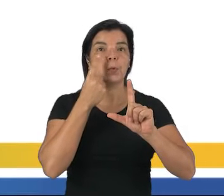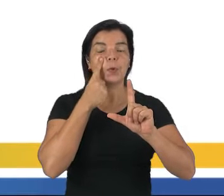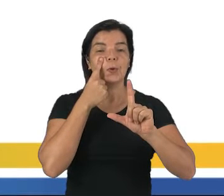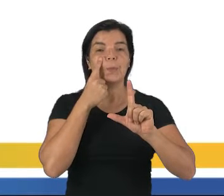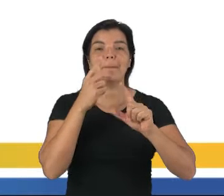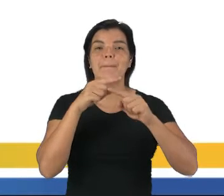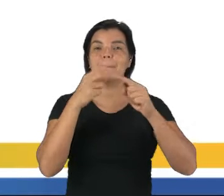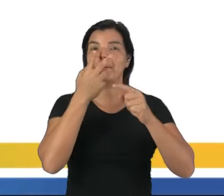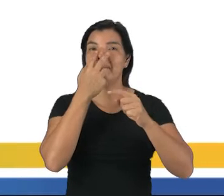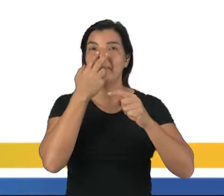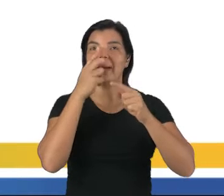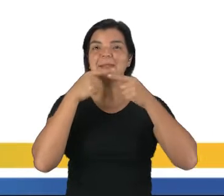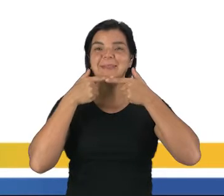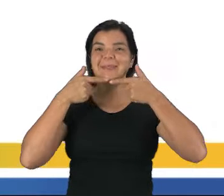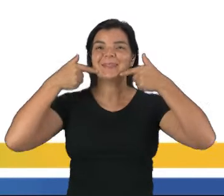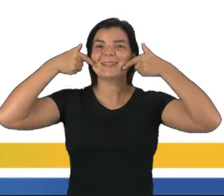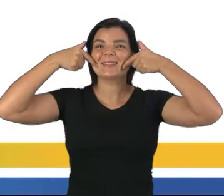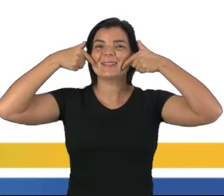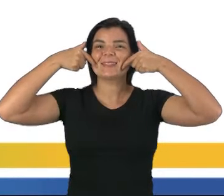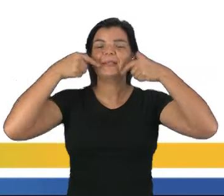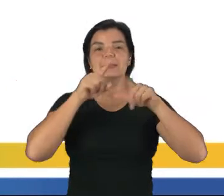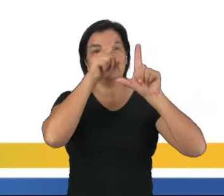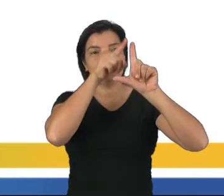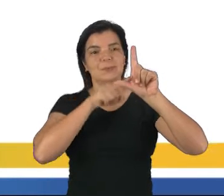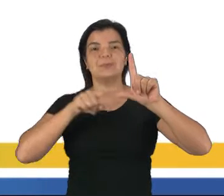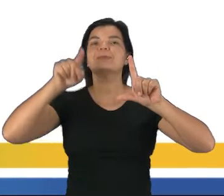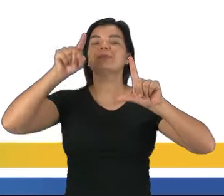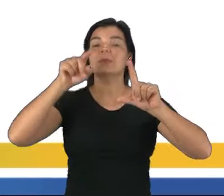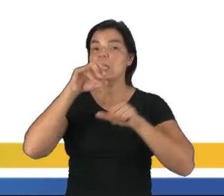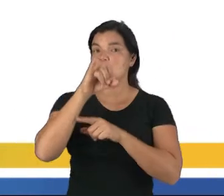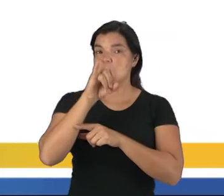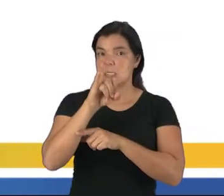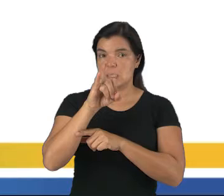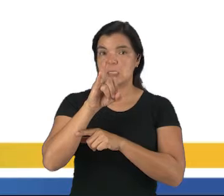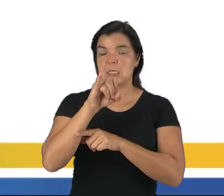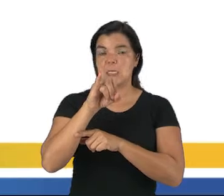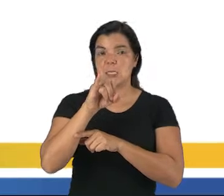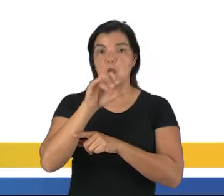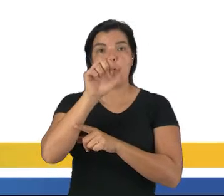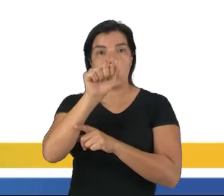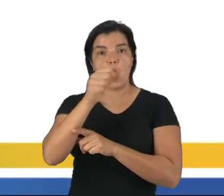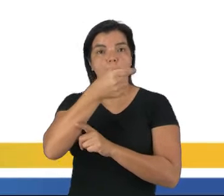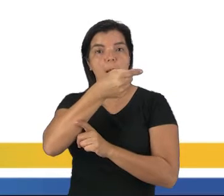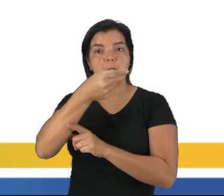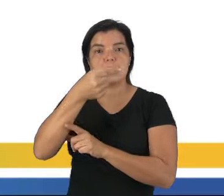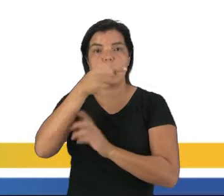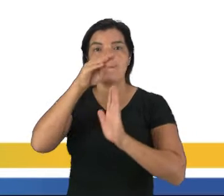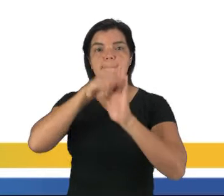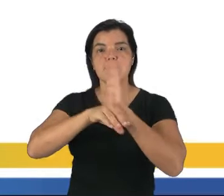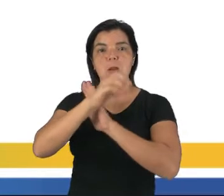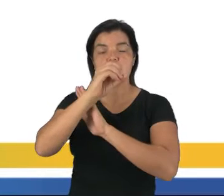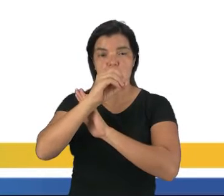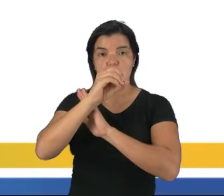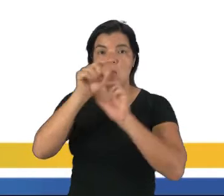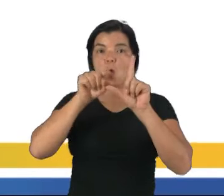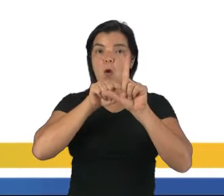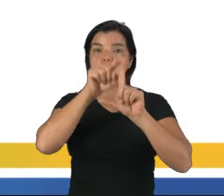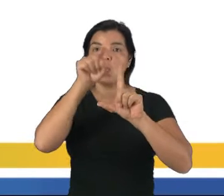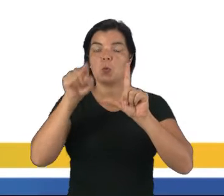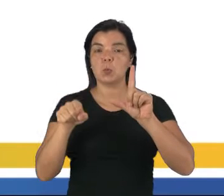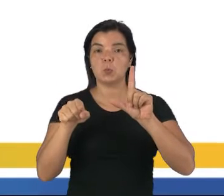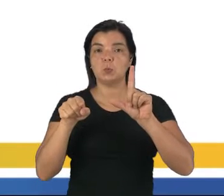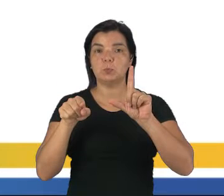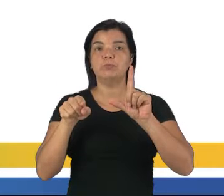né? É a concavidade voltada para cima. Se o A for negativo, menor do que zero, a concavidade vai ser voltada